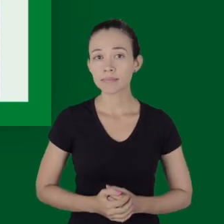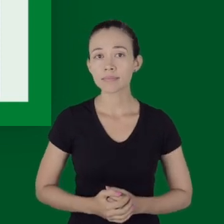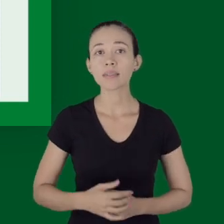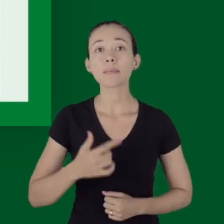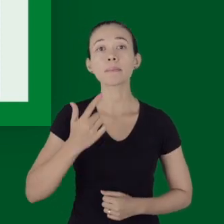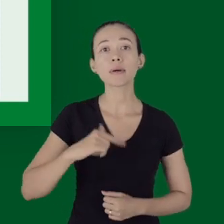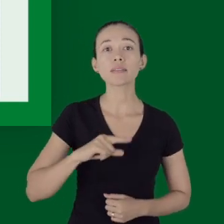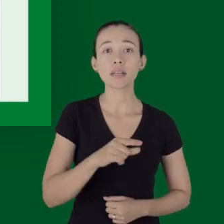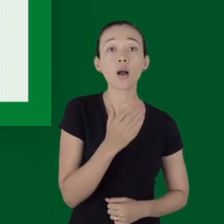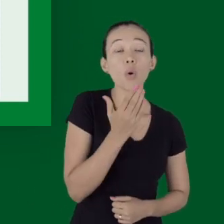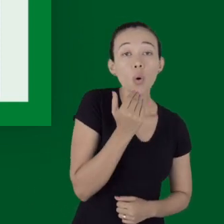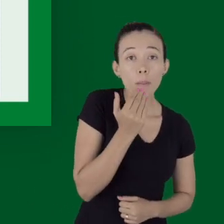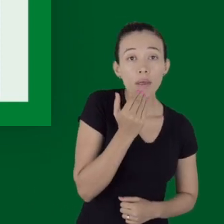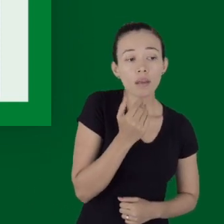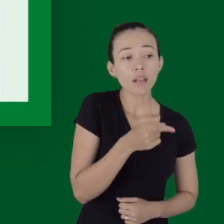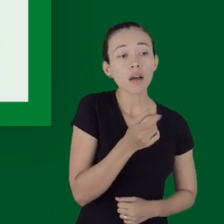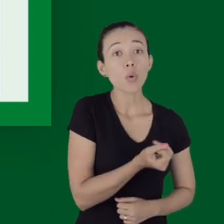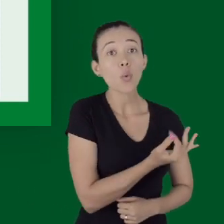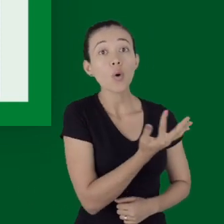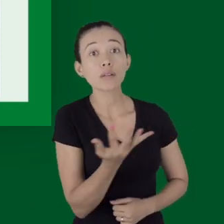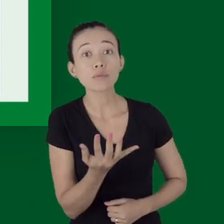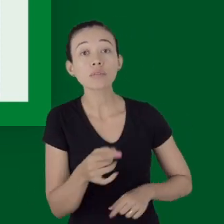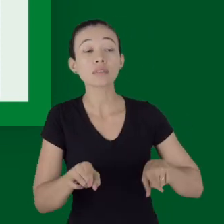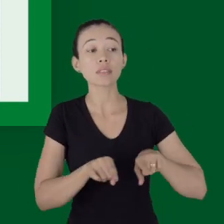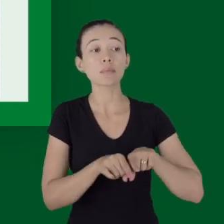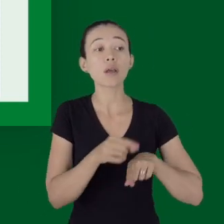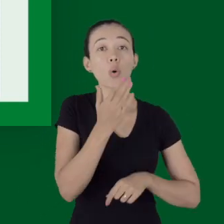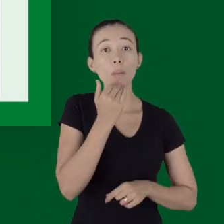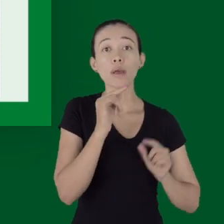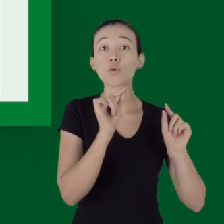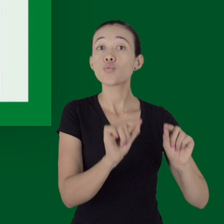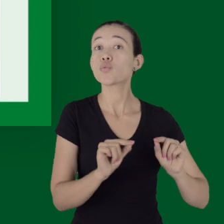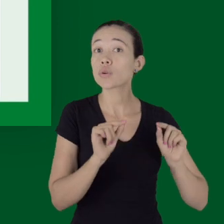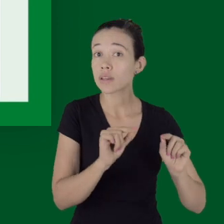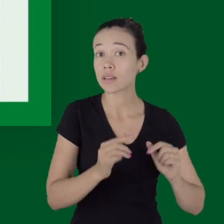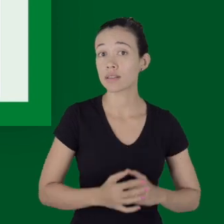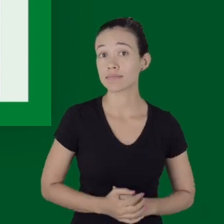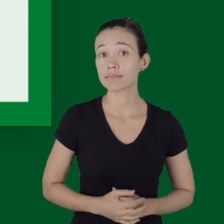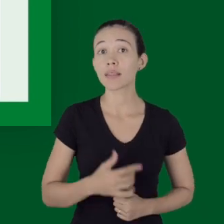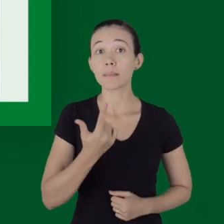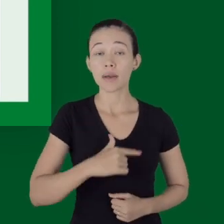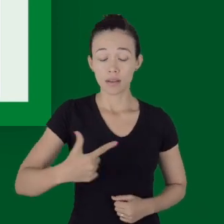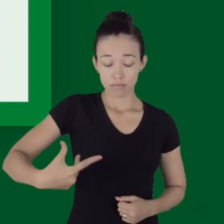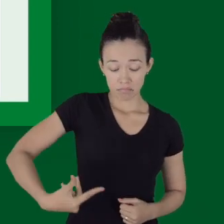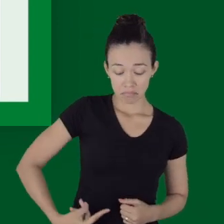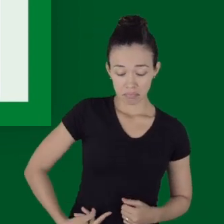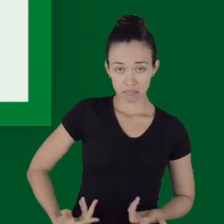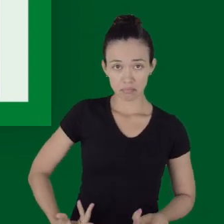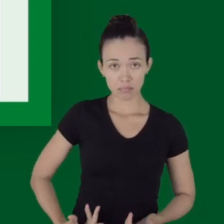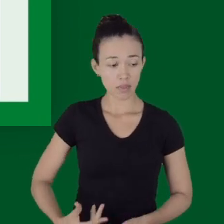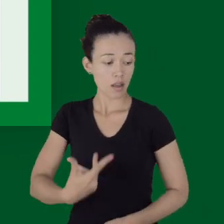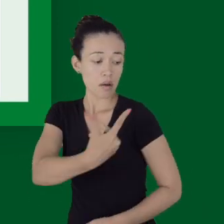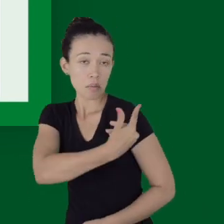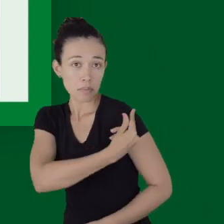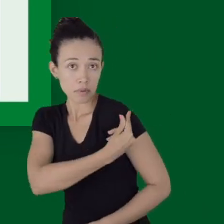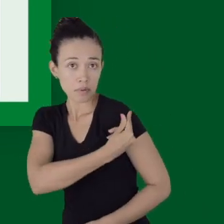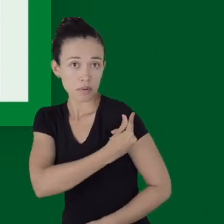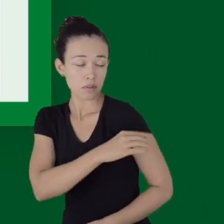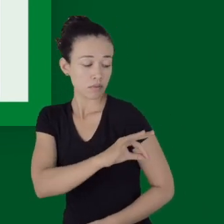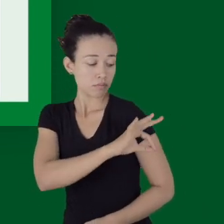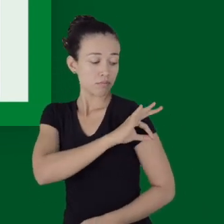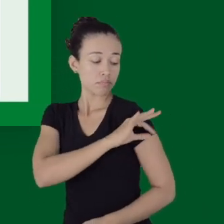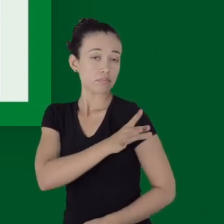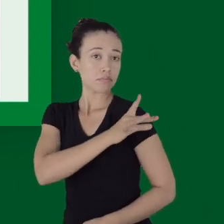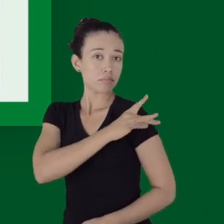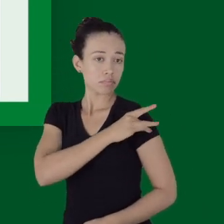locais de aplicação de insulina, preparar-se para a aplicação e selecionar o melhor local para a